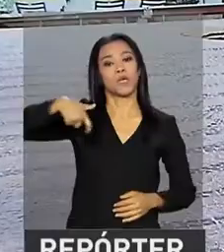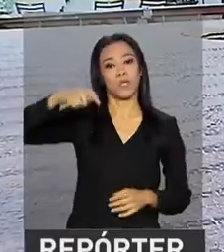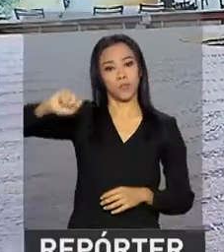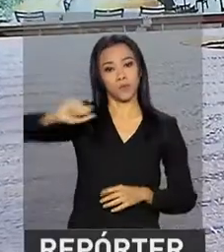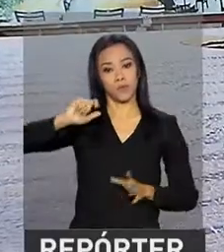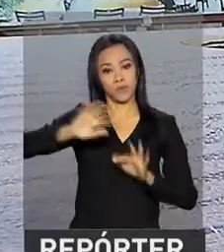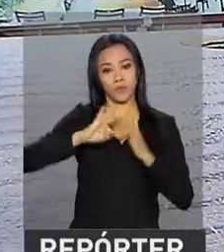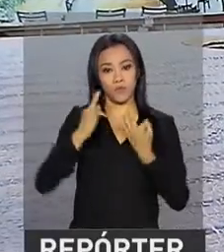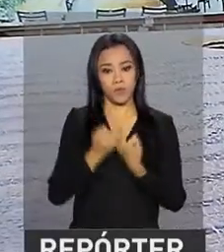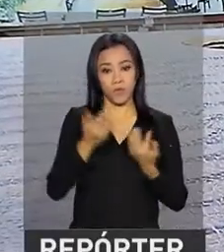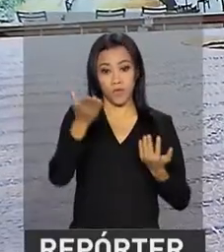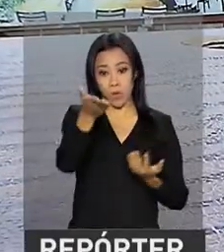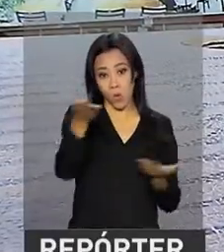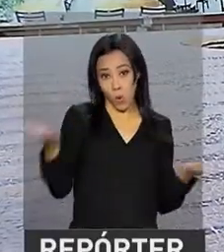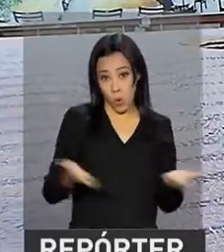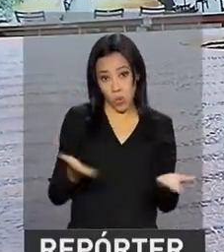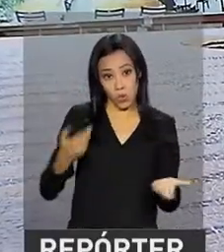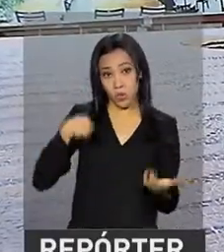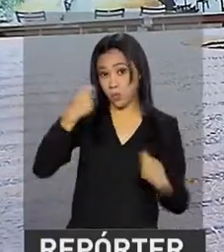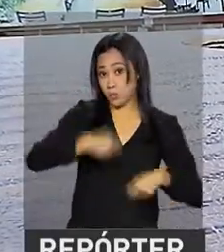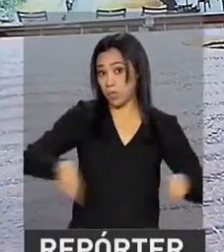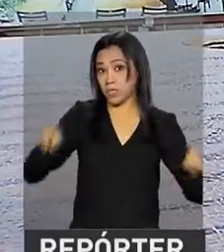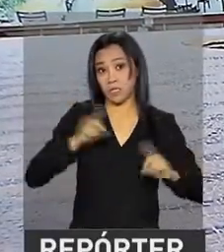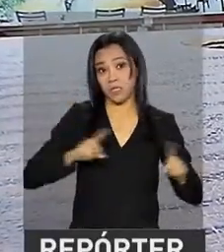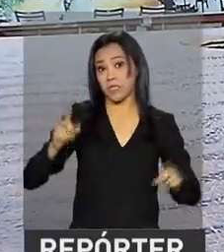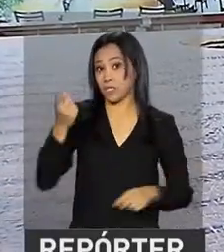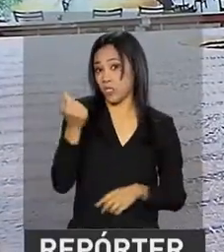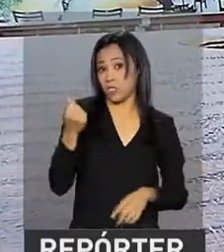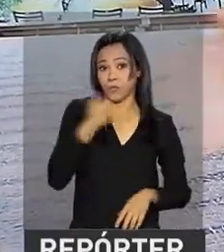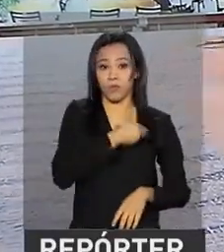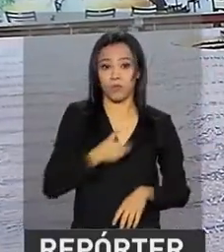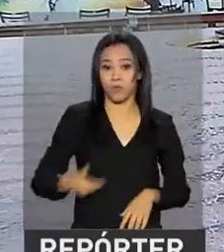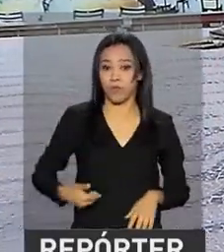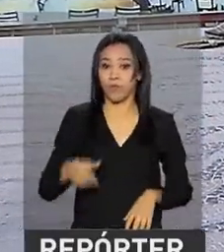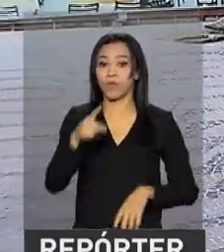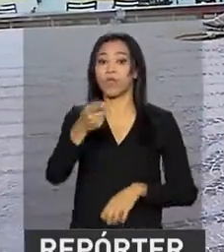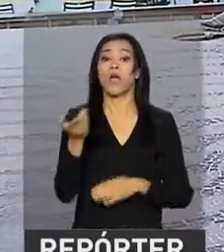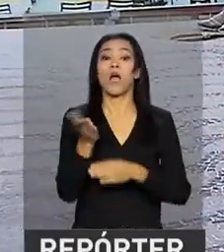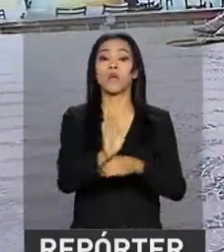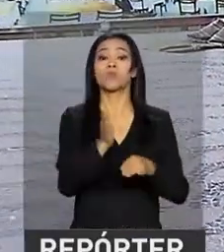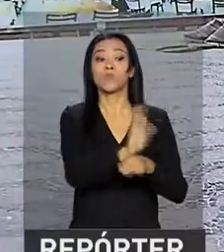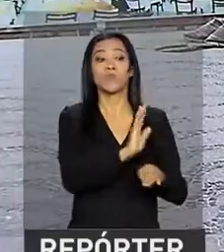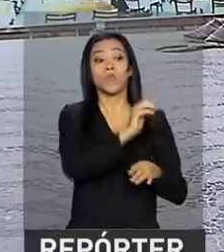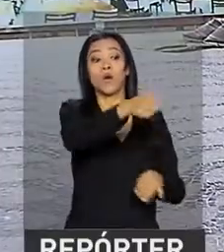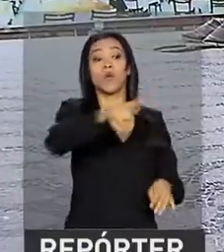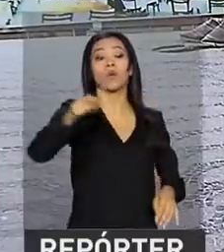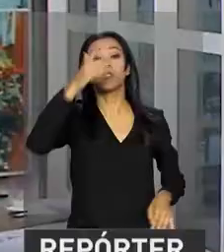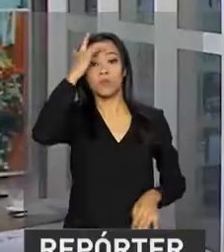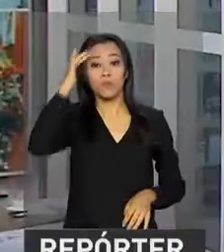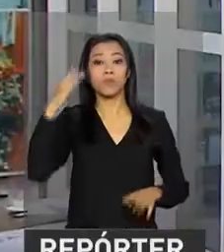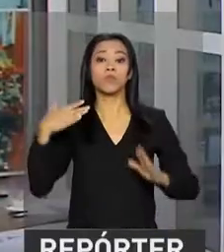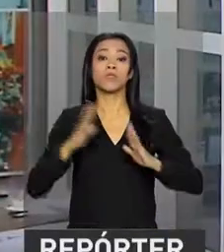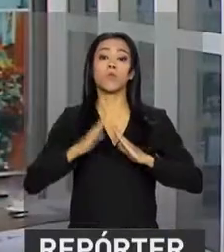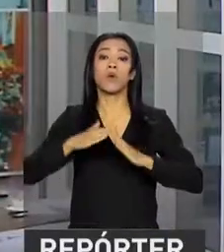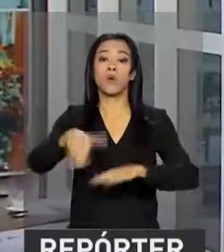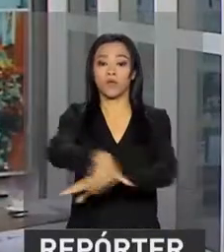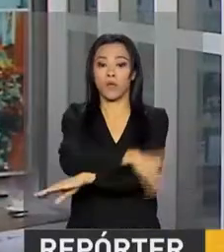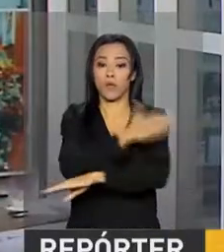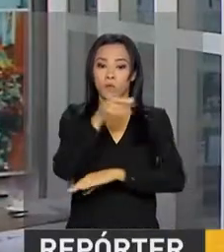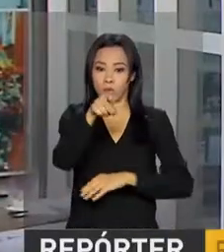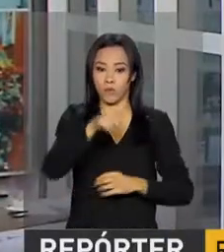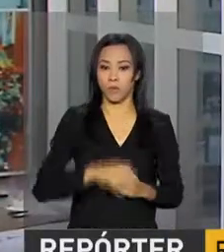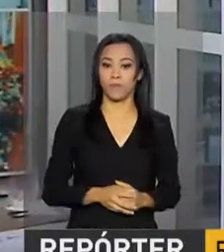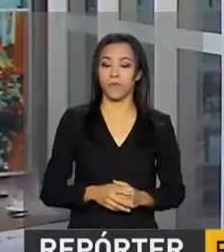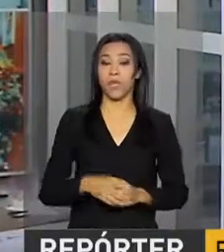recuperado hoje ele não depende mais do recurso do governo e ajuda a outras pessoas que estão na rua eu falei do bolsa família